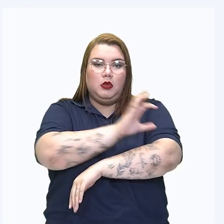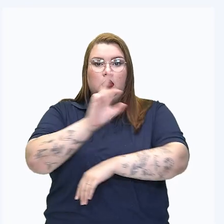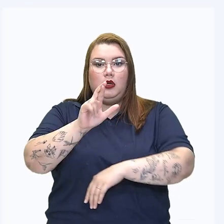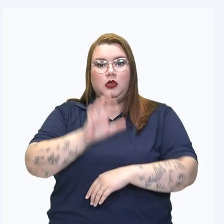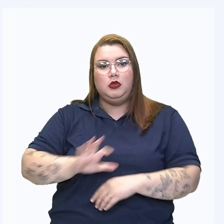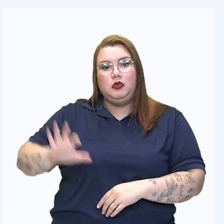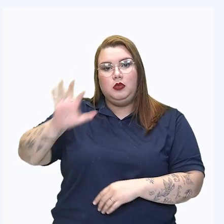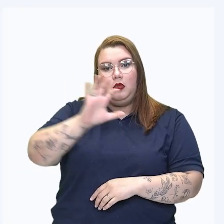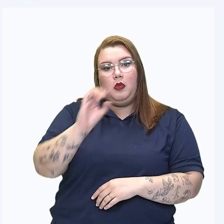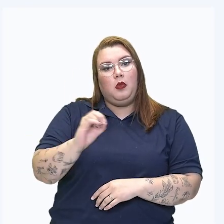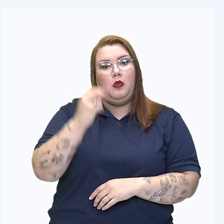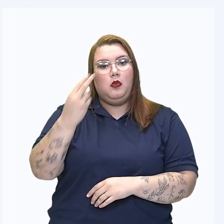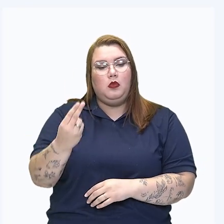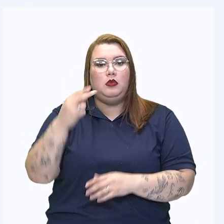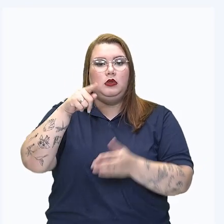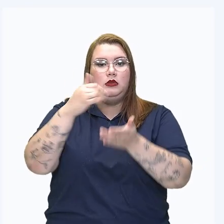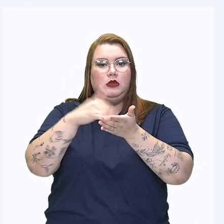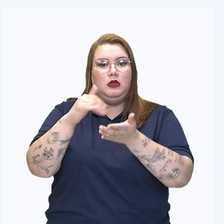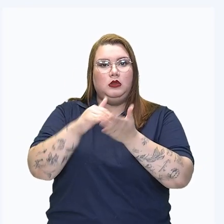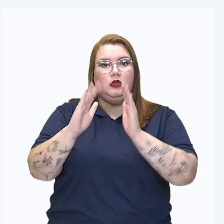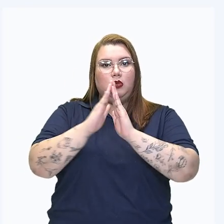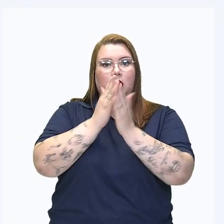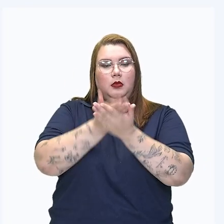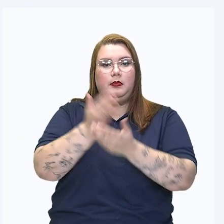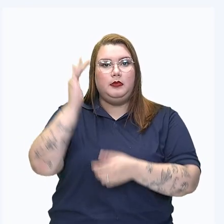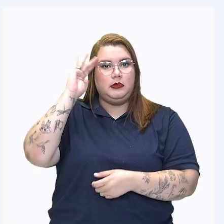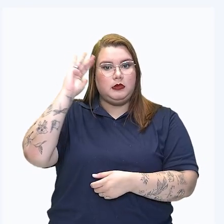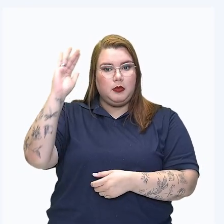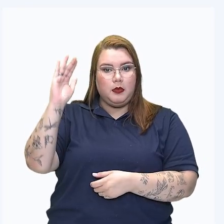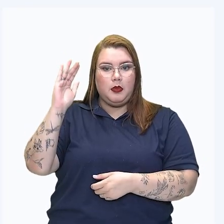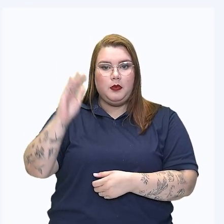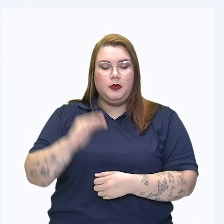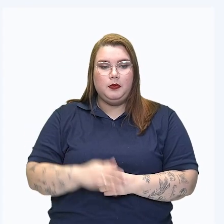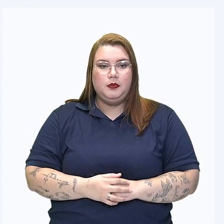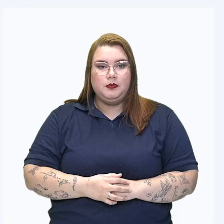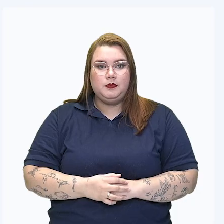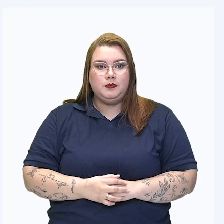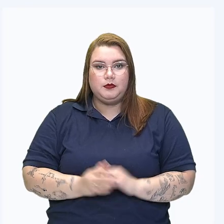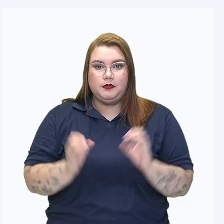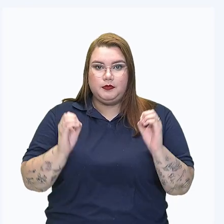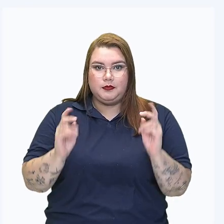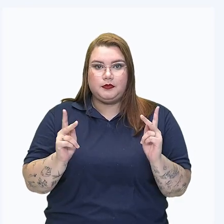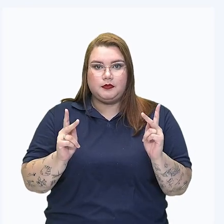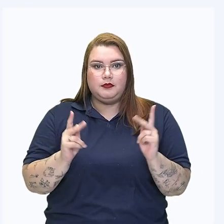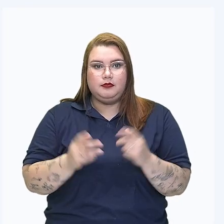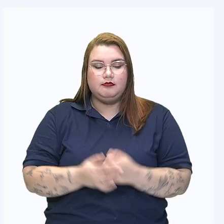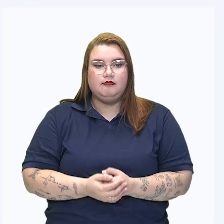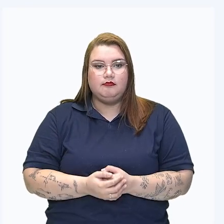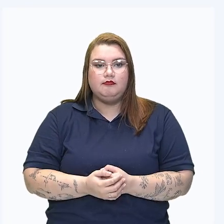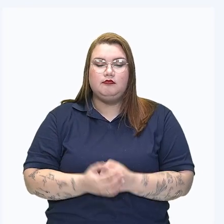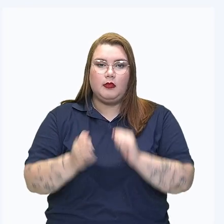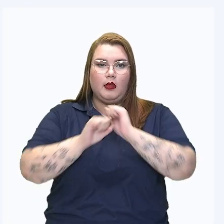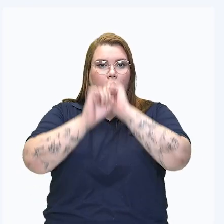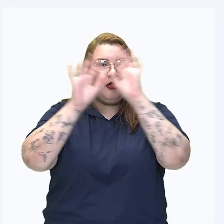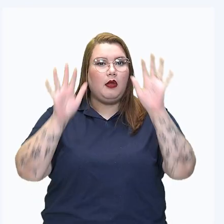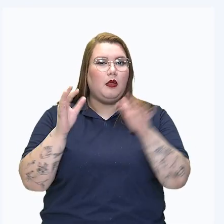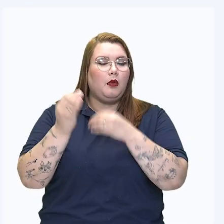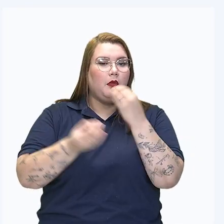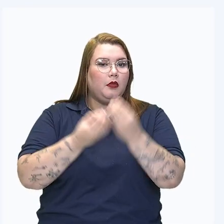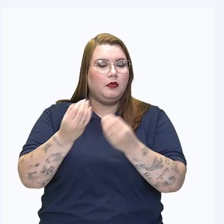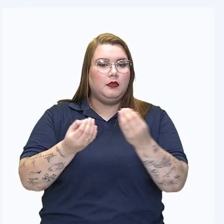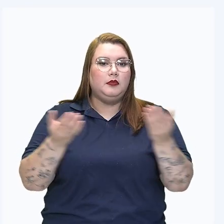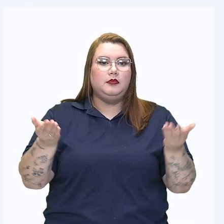para o coordenador regional ou diretamente para a secretaria da escola matriz, certo? Para ficar mais claro